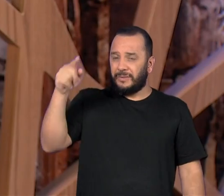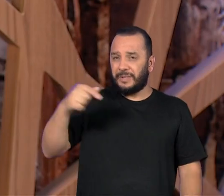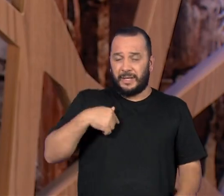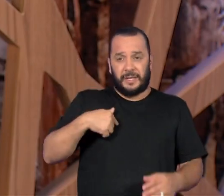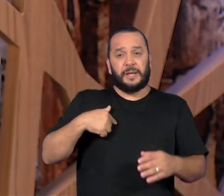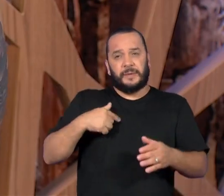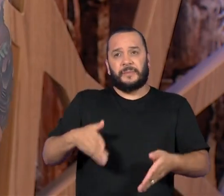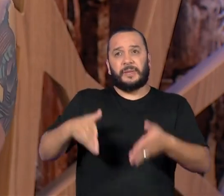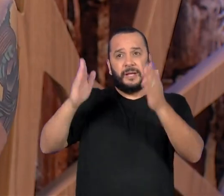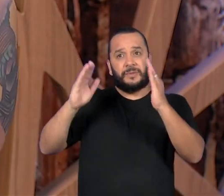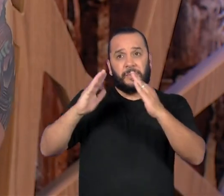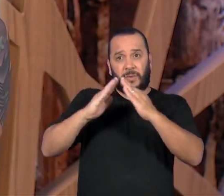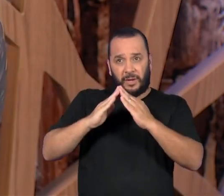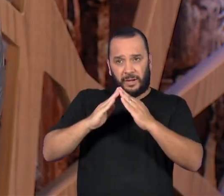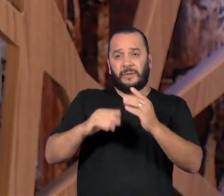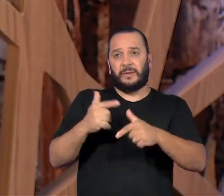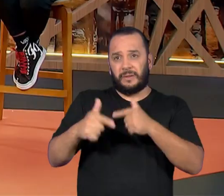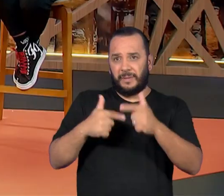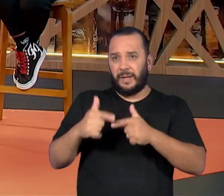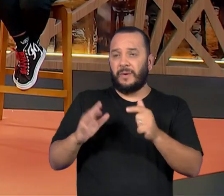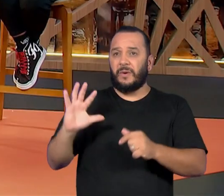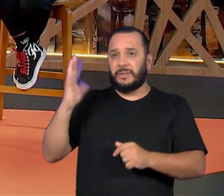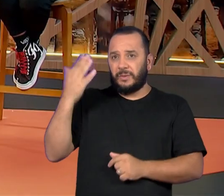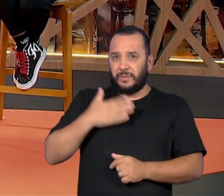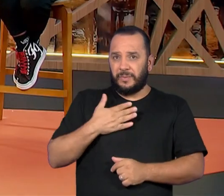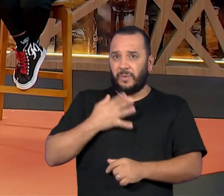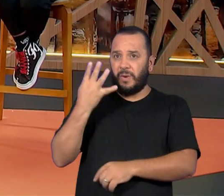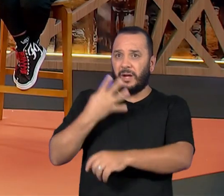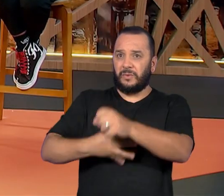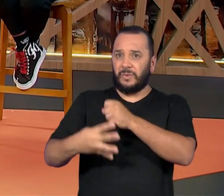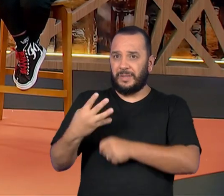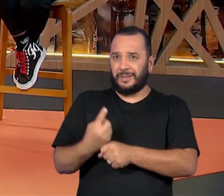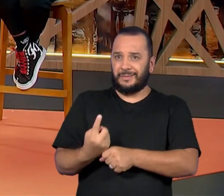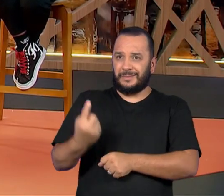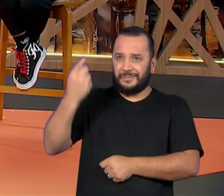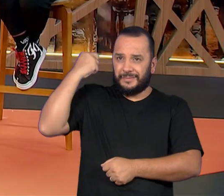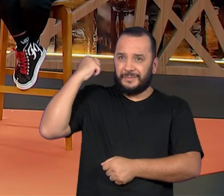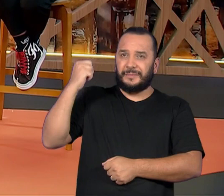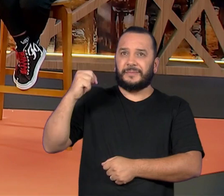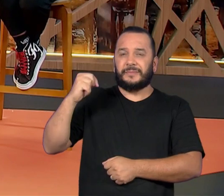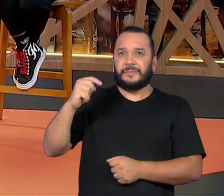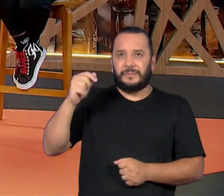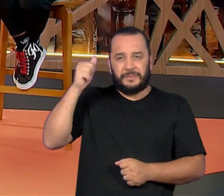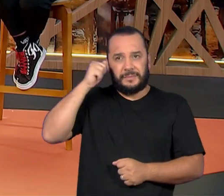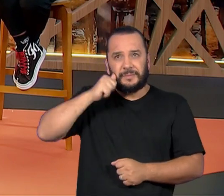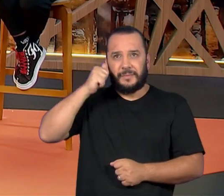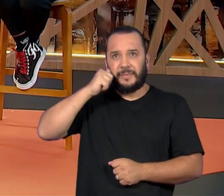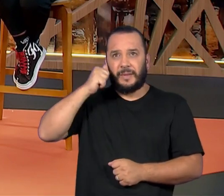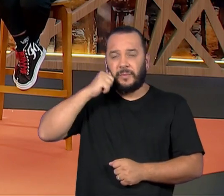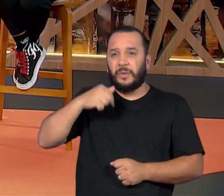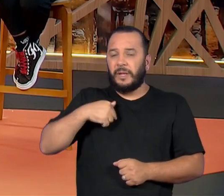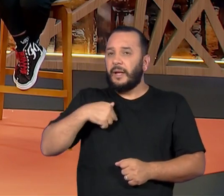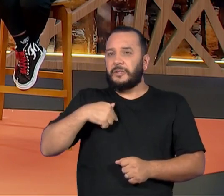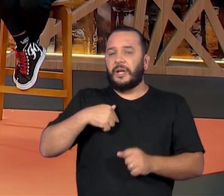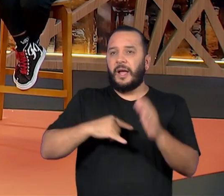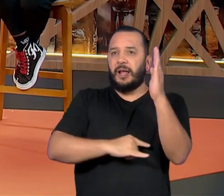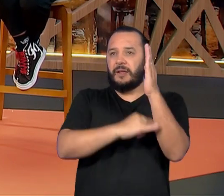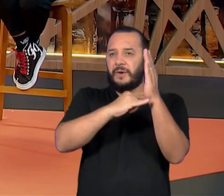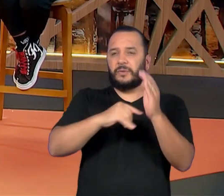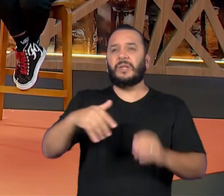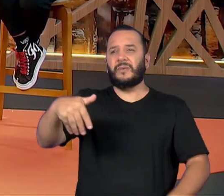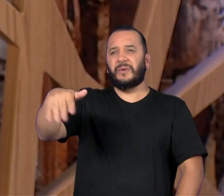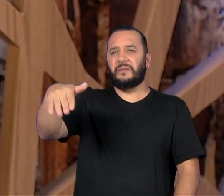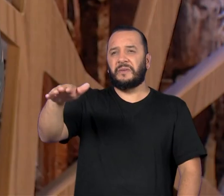morava lá, aconteceu comigo também, há 4 anos atrás, a cliente não quis descer no mesmo elevador que eu, ela falou, espera o